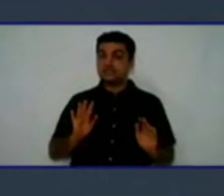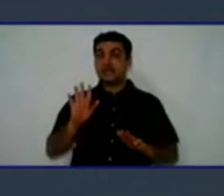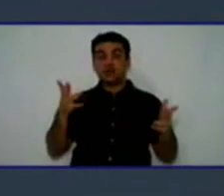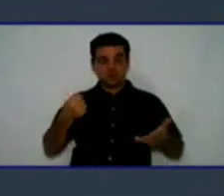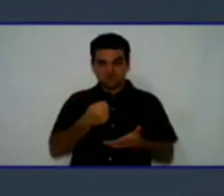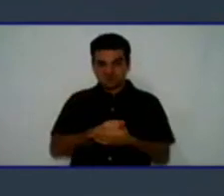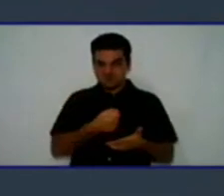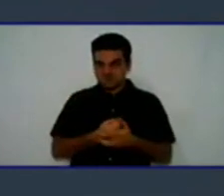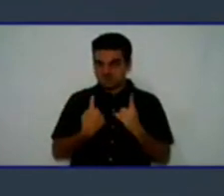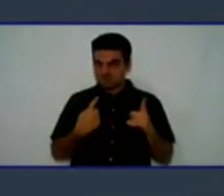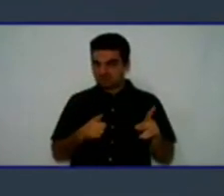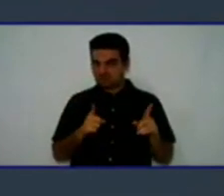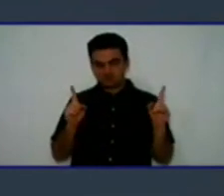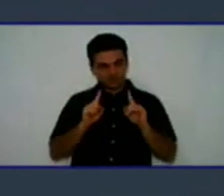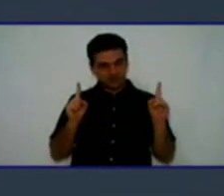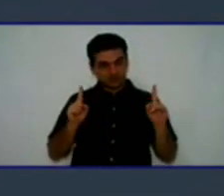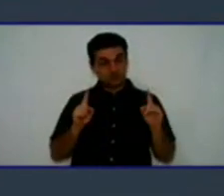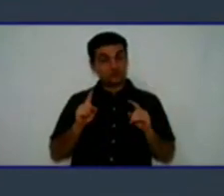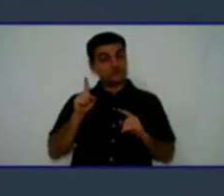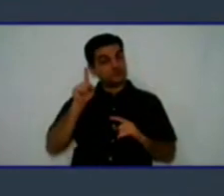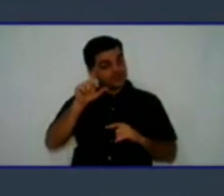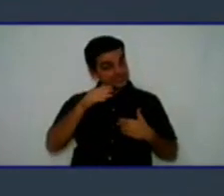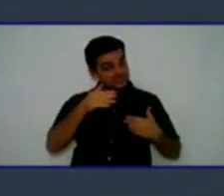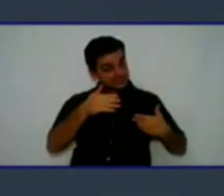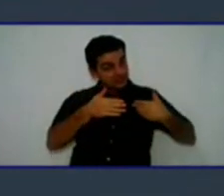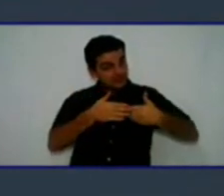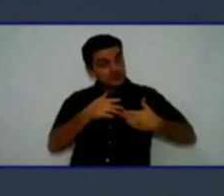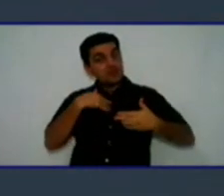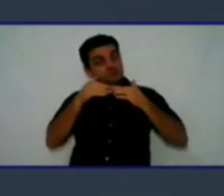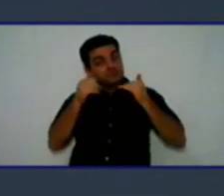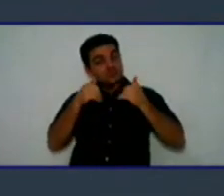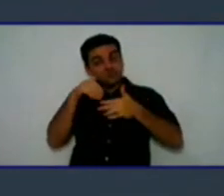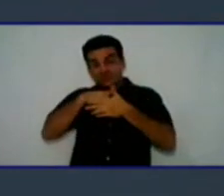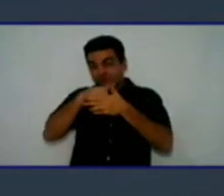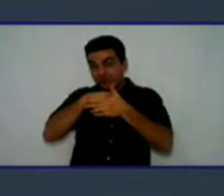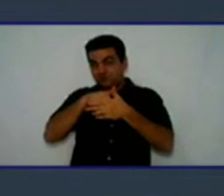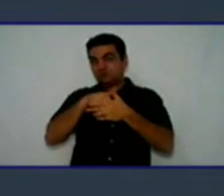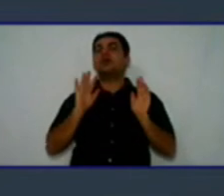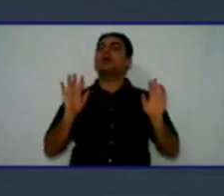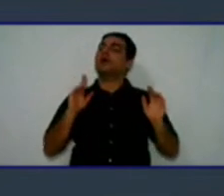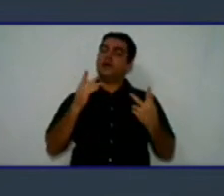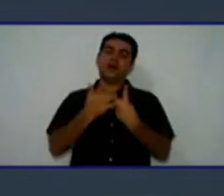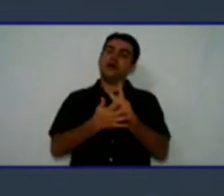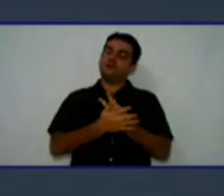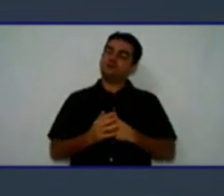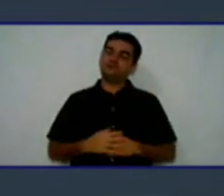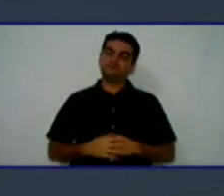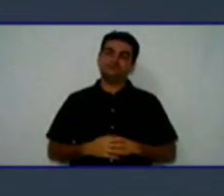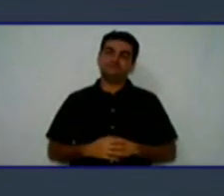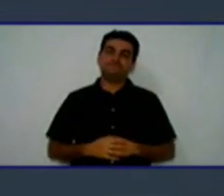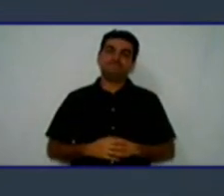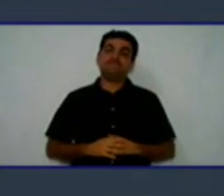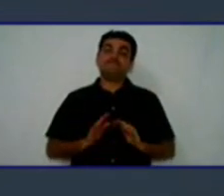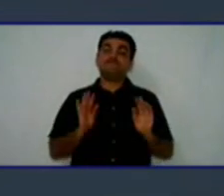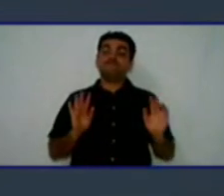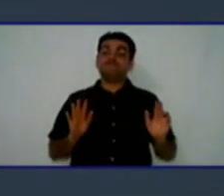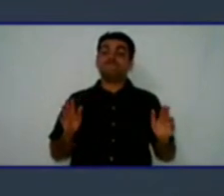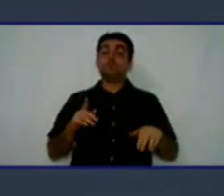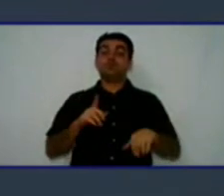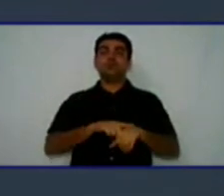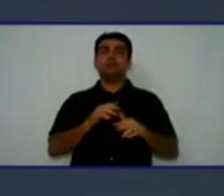sancionamento, desde que não sejam acompanhados de pedido explícito de votos. Porém, a ampliação do período